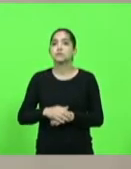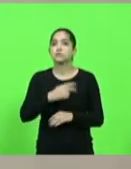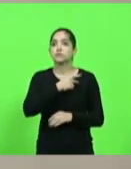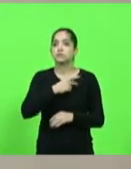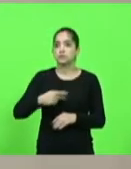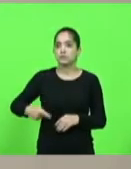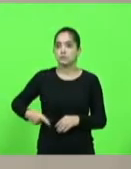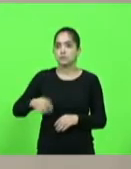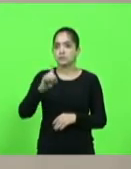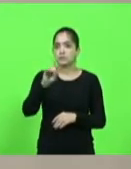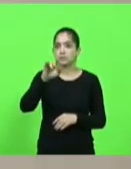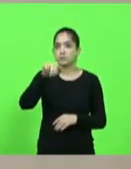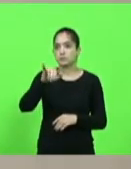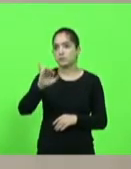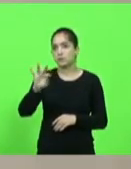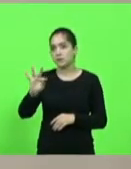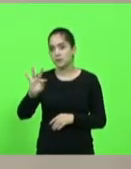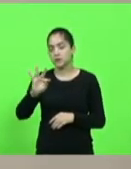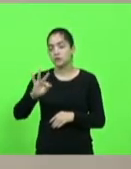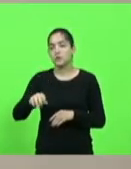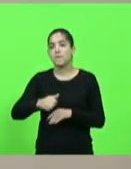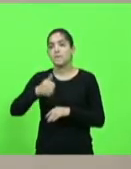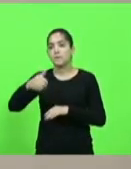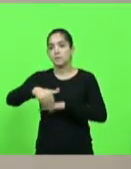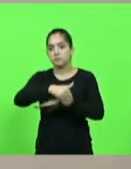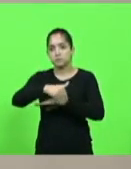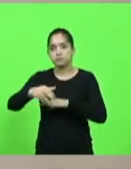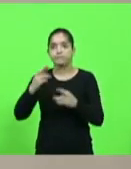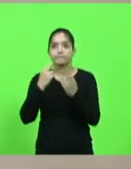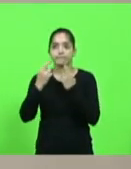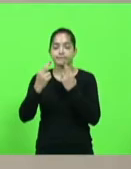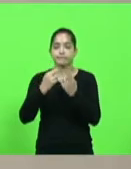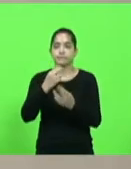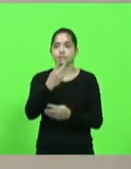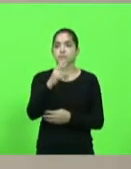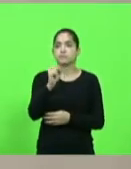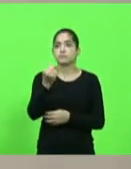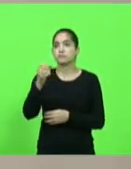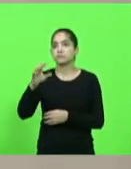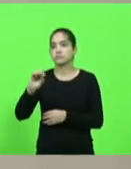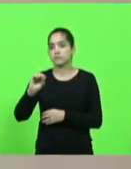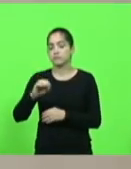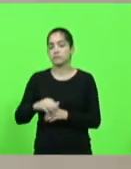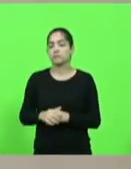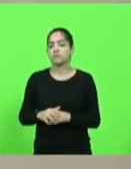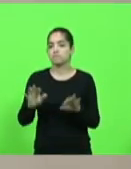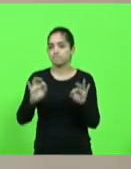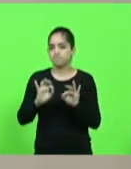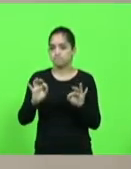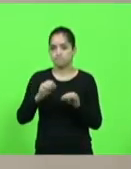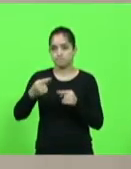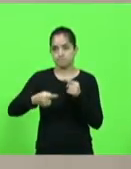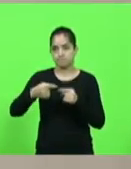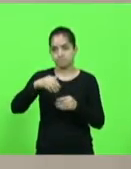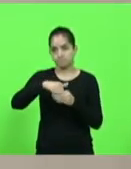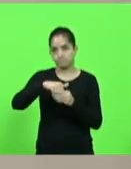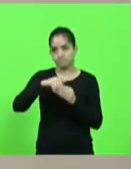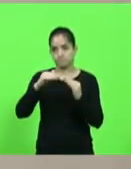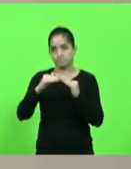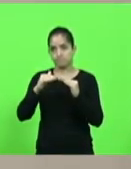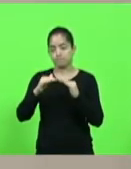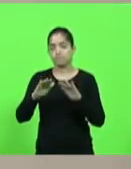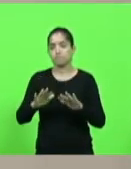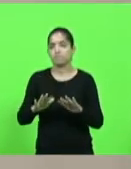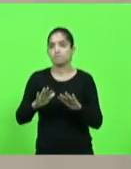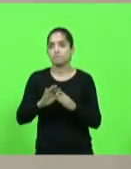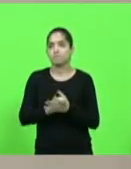melhorias urgentes na rodovia BR-280. Em discussão. Não havendo quem queira discutir em votação, deputados que aprovam, permaneçam